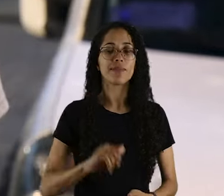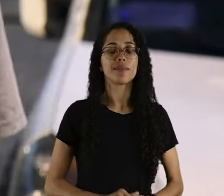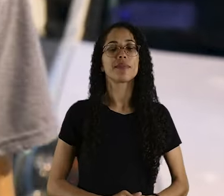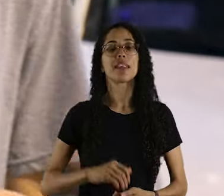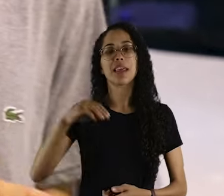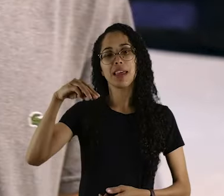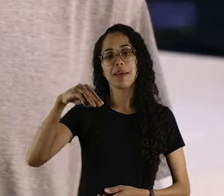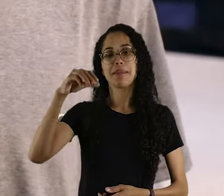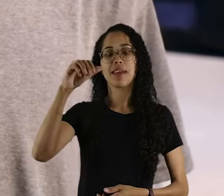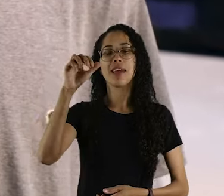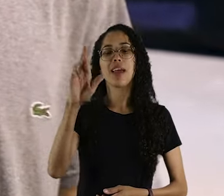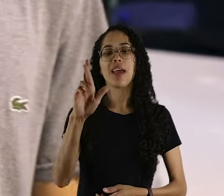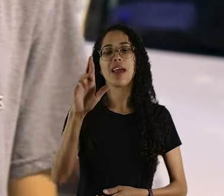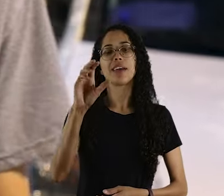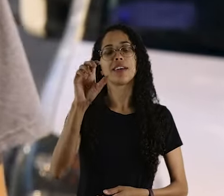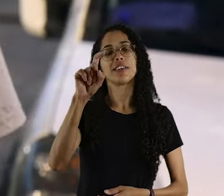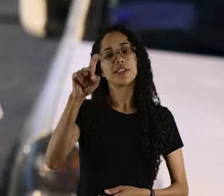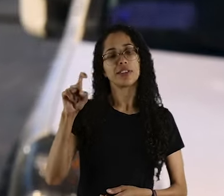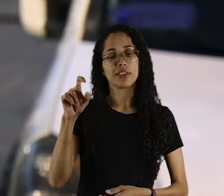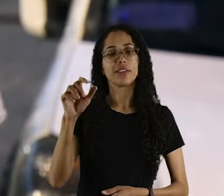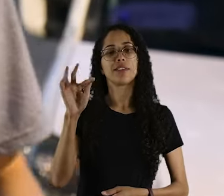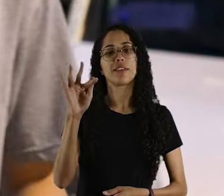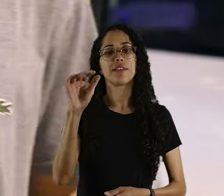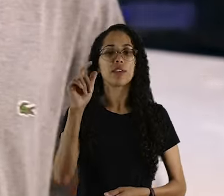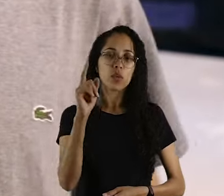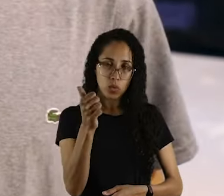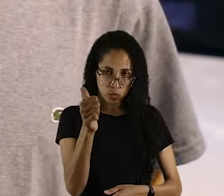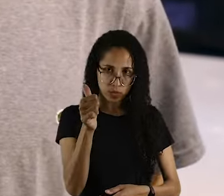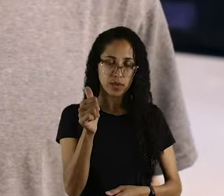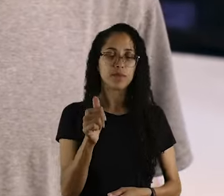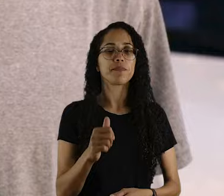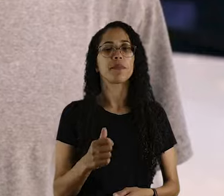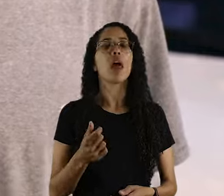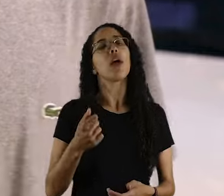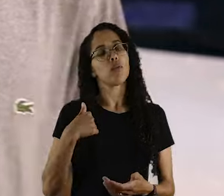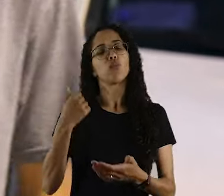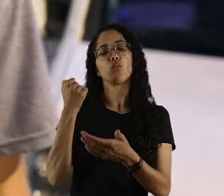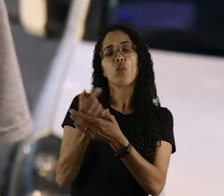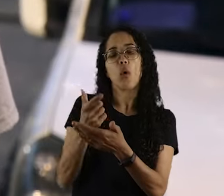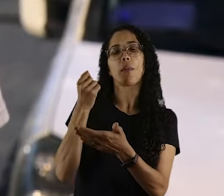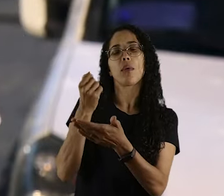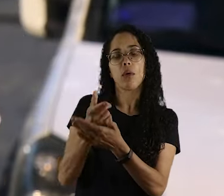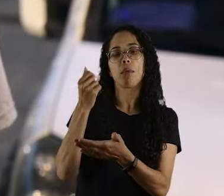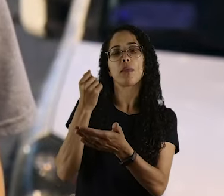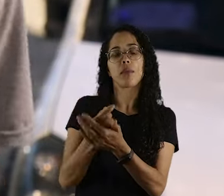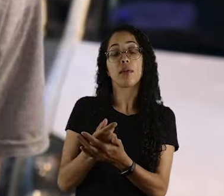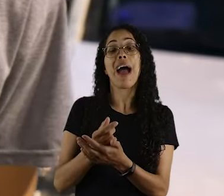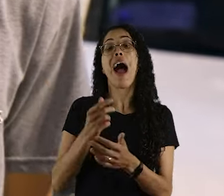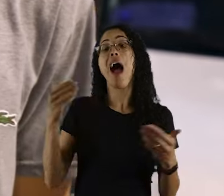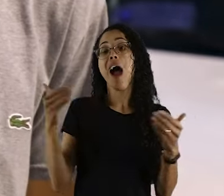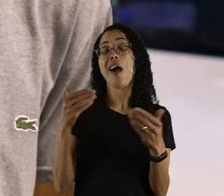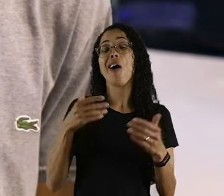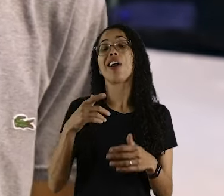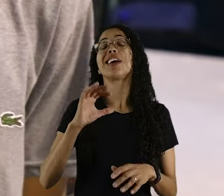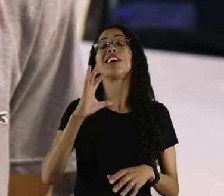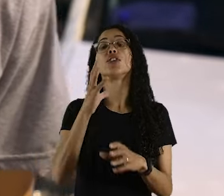do ganho. E foi assim, foi feito bola de neve, até que agora eu tenho mais de 2 mil